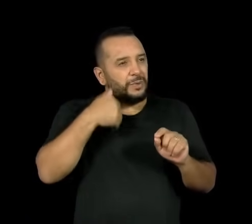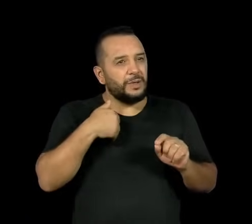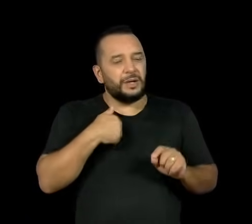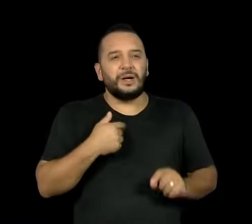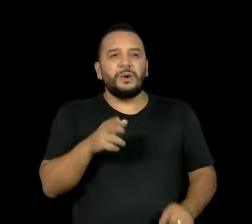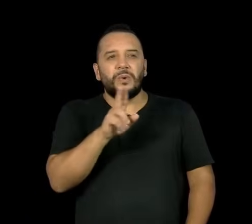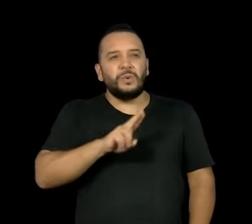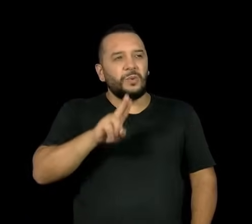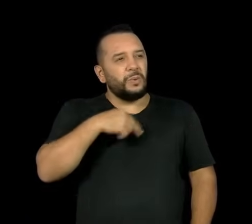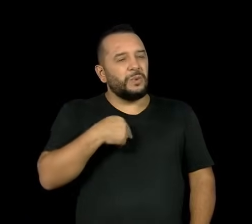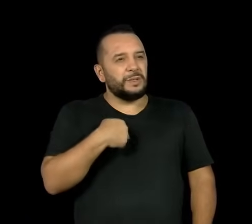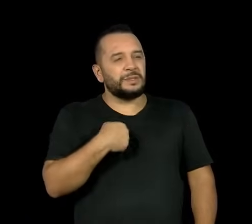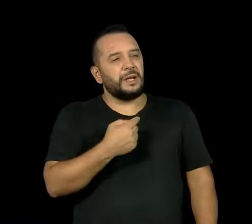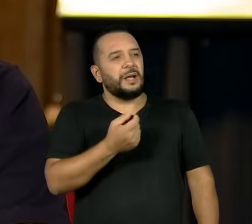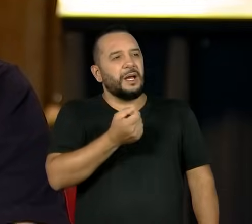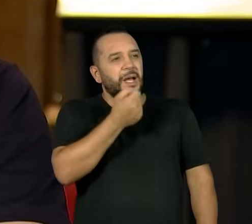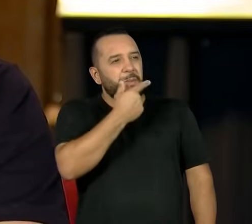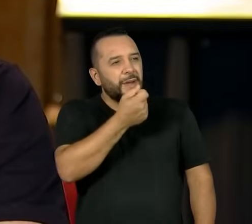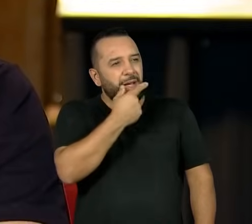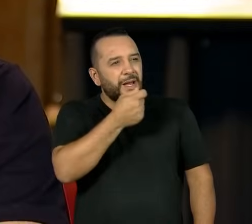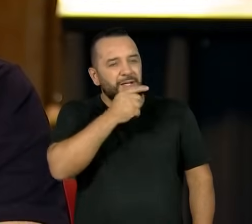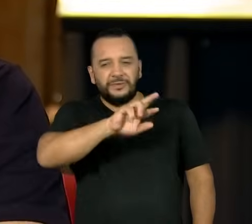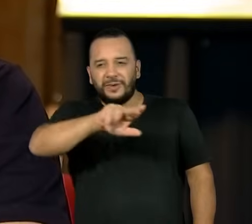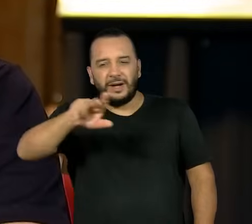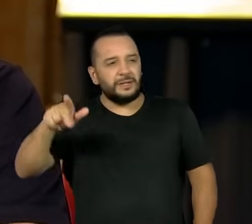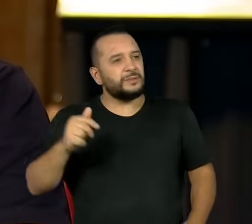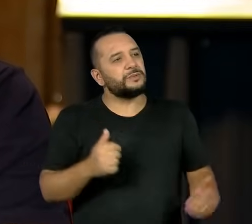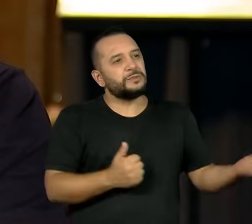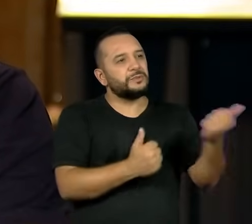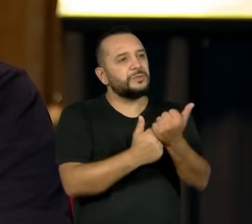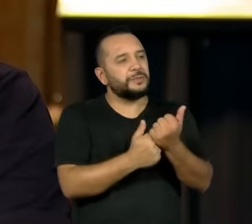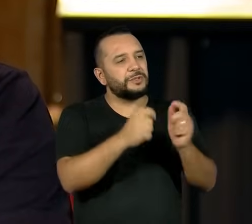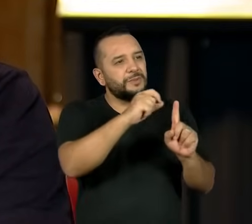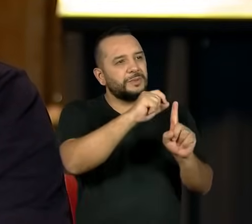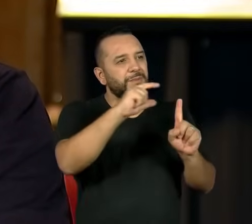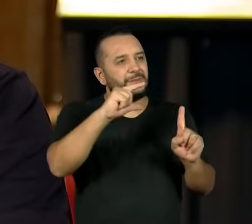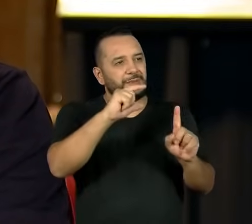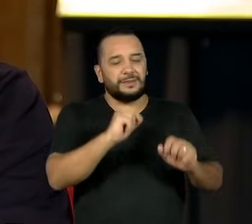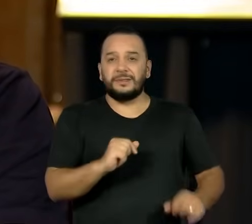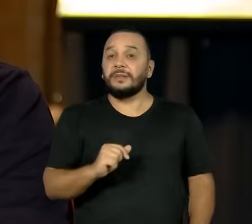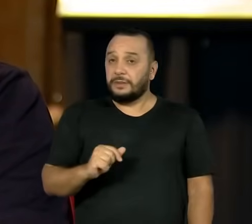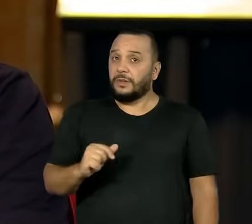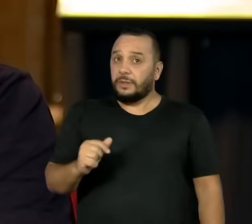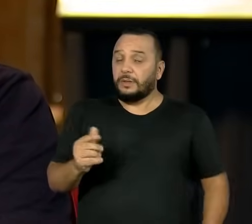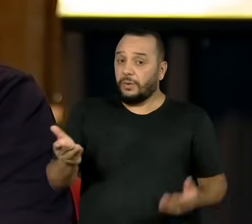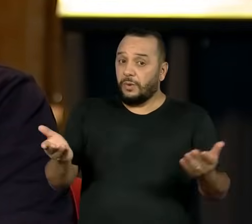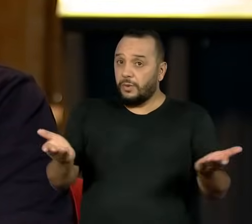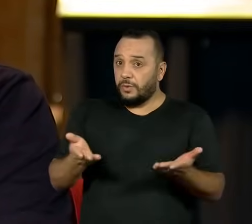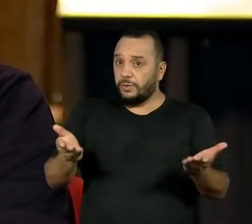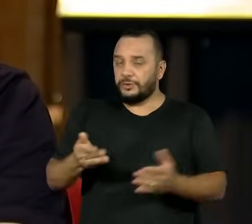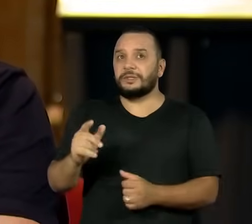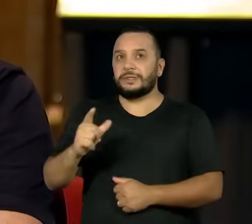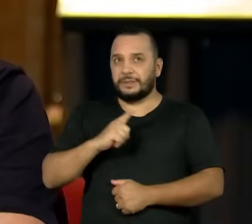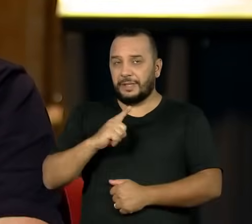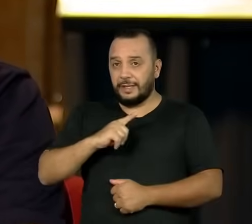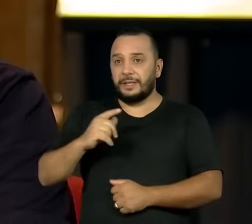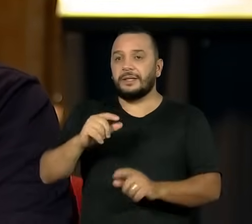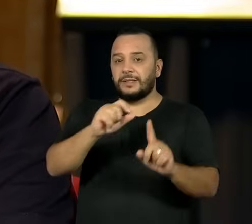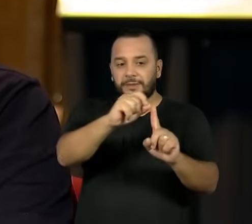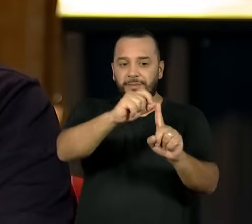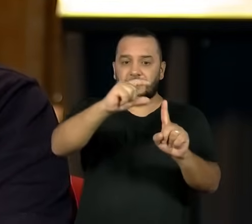no uso de opioides? Hoje a gente vê uma perspectiva muito importante do uso de certas substâncias e de